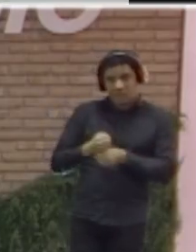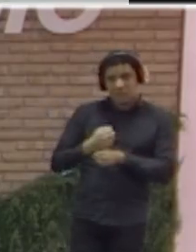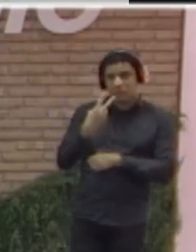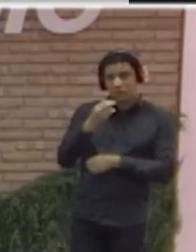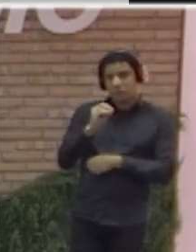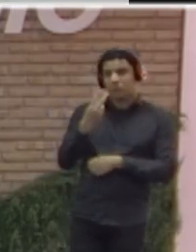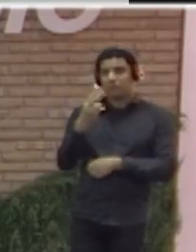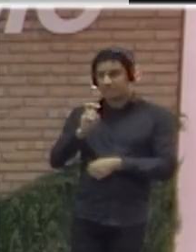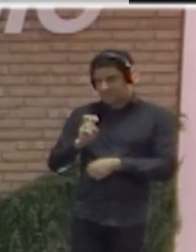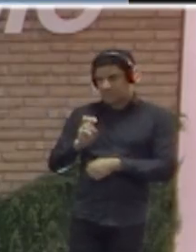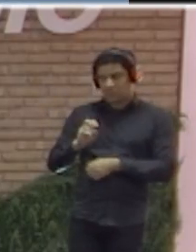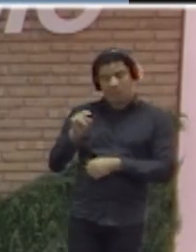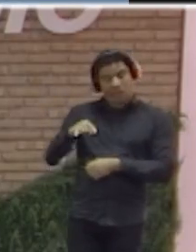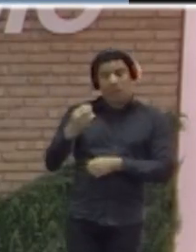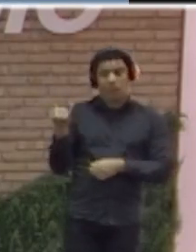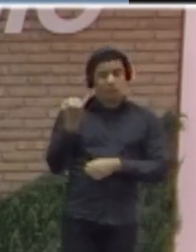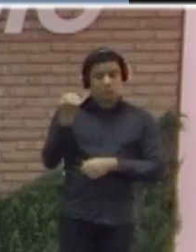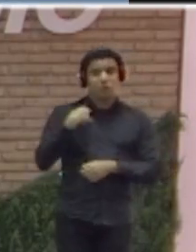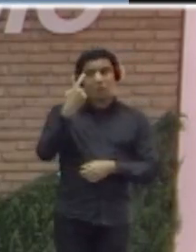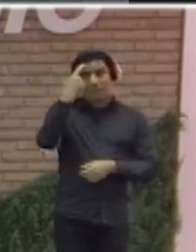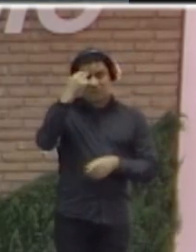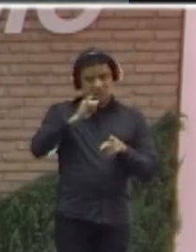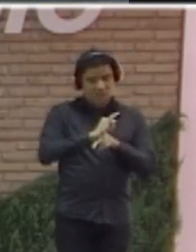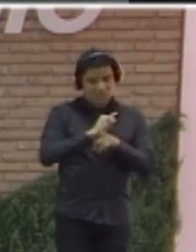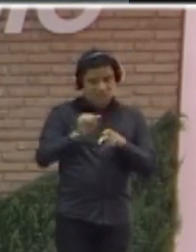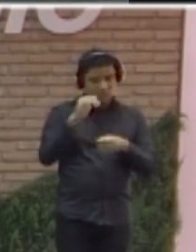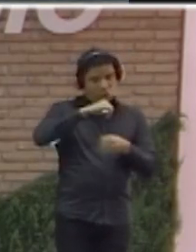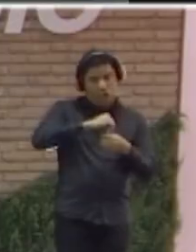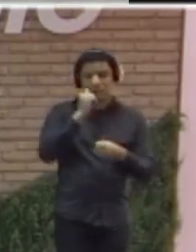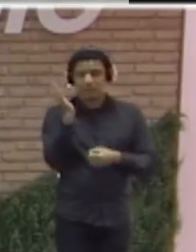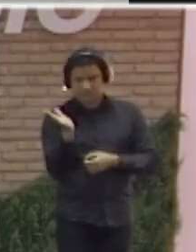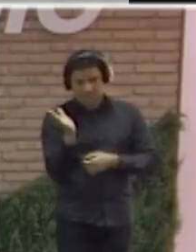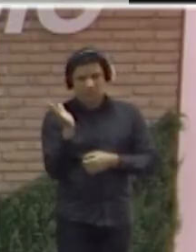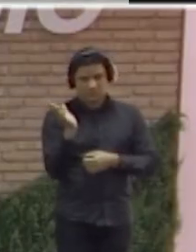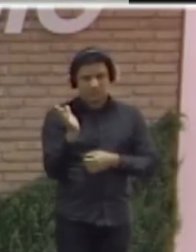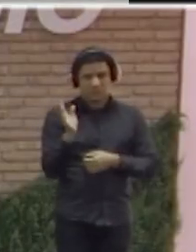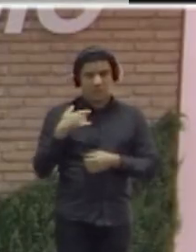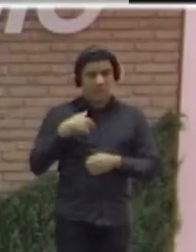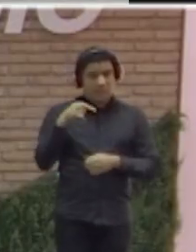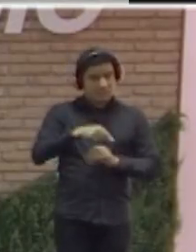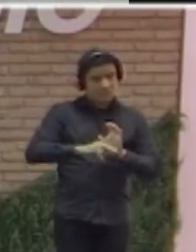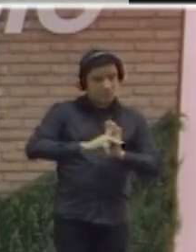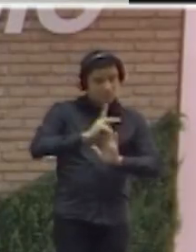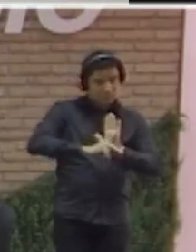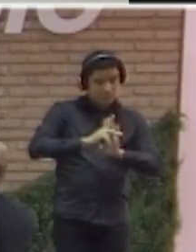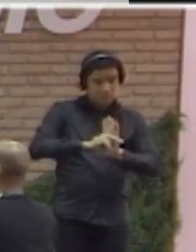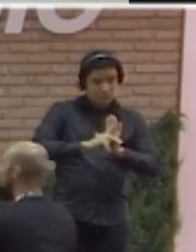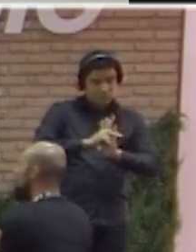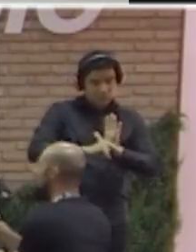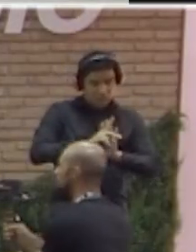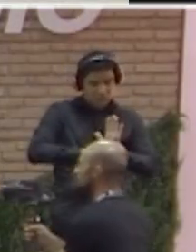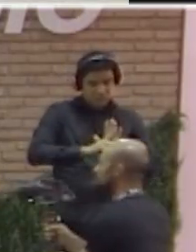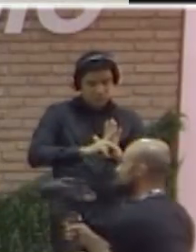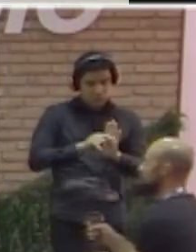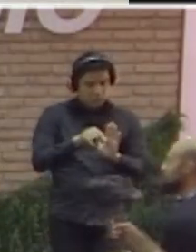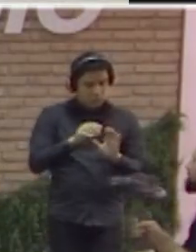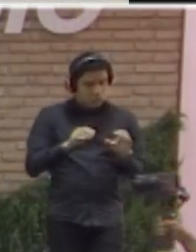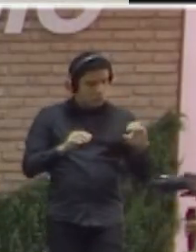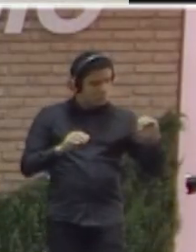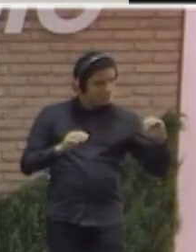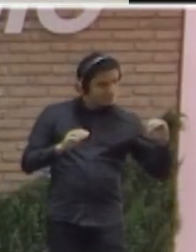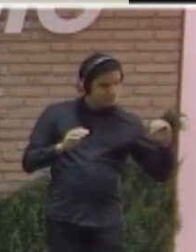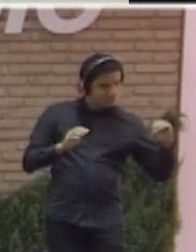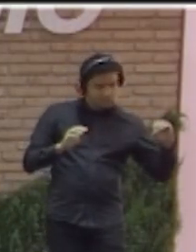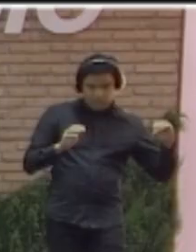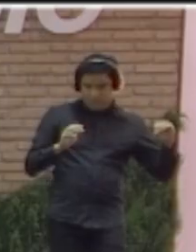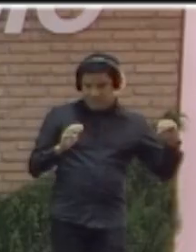dessa fabricação off-site. É como o projeto de um jato do zero em 15